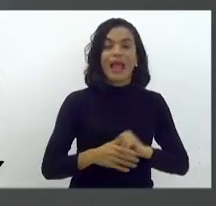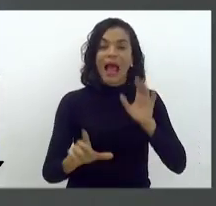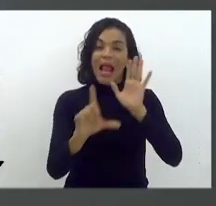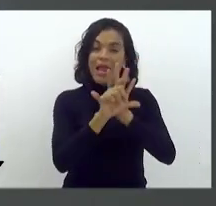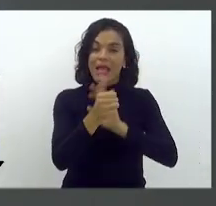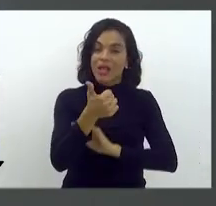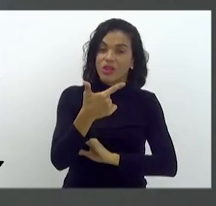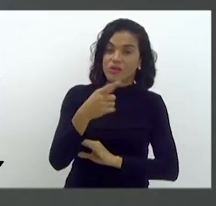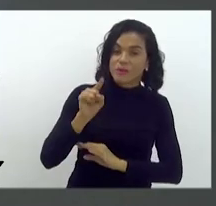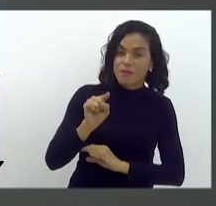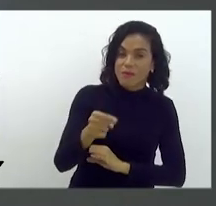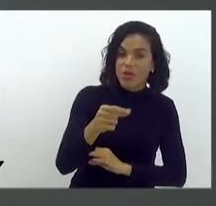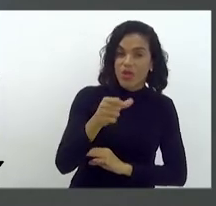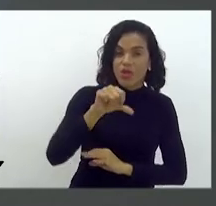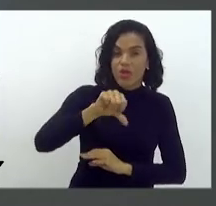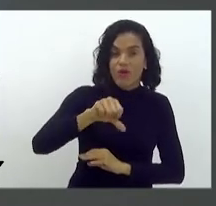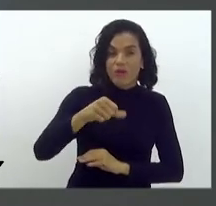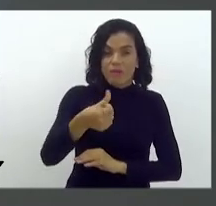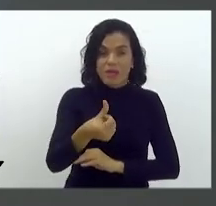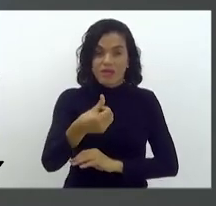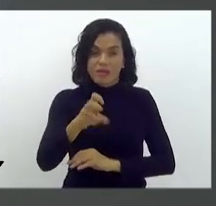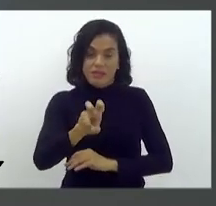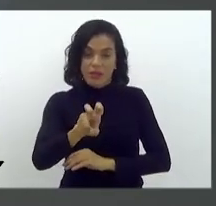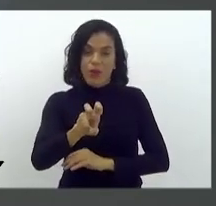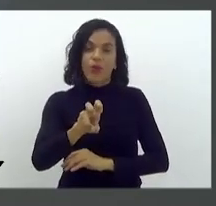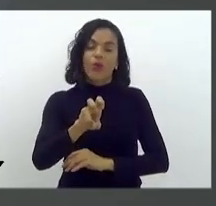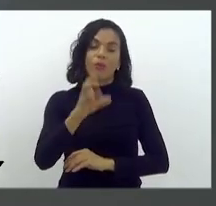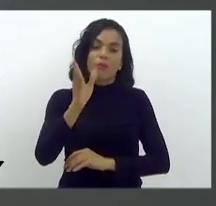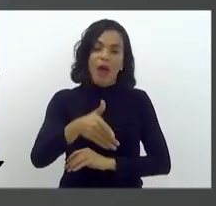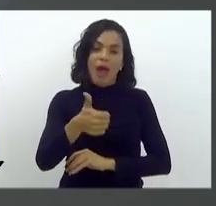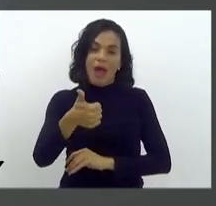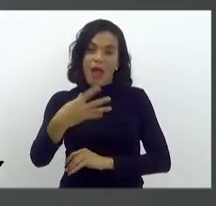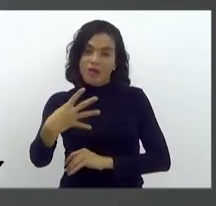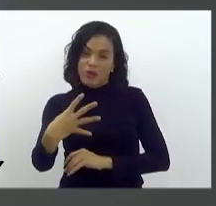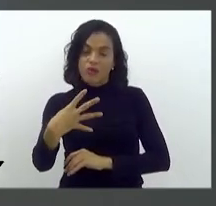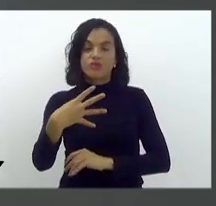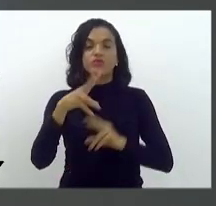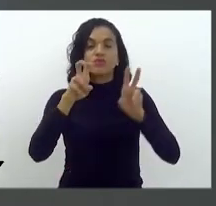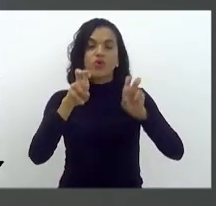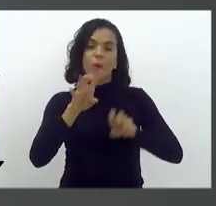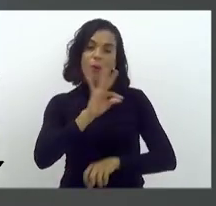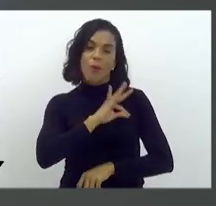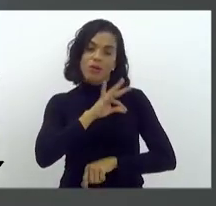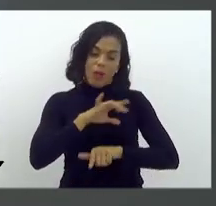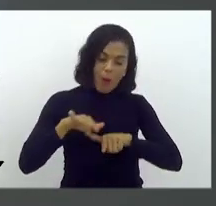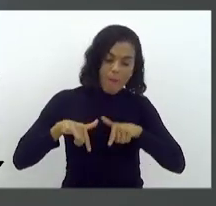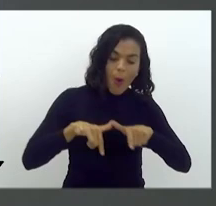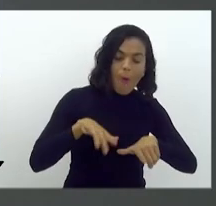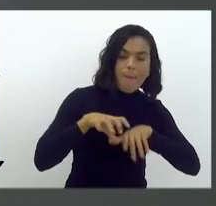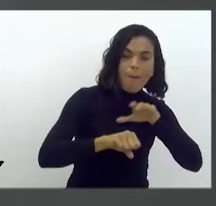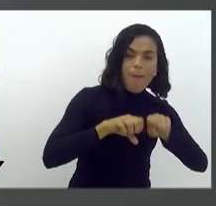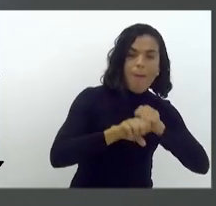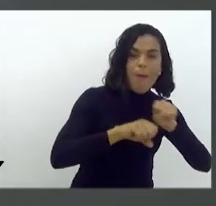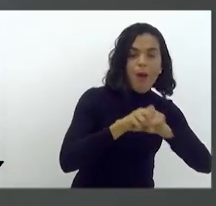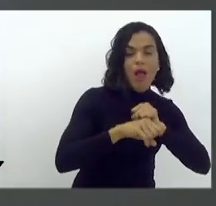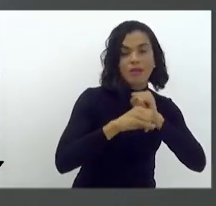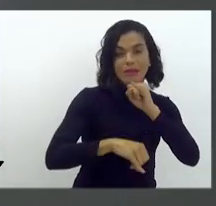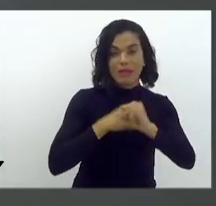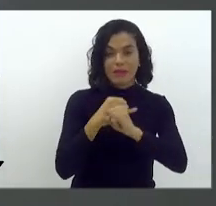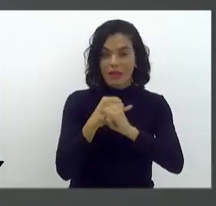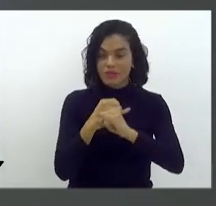12.000 965 de 14 infiltração de agente policiais à internet e aí